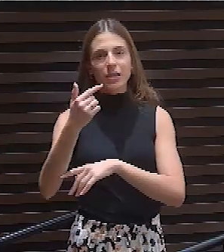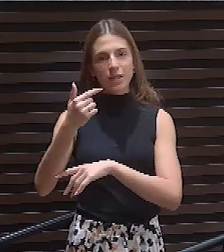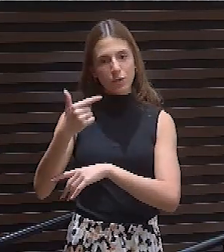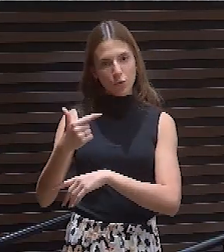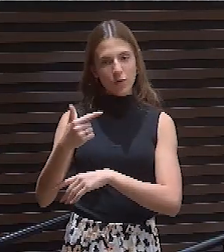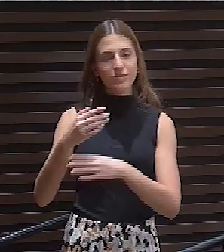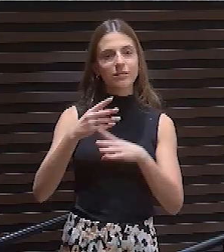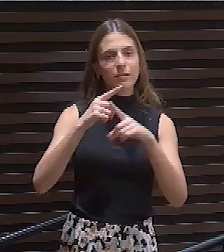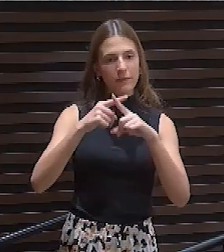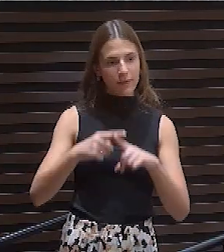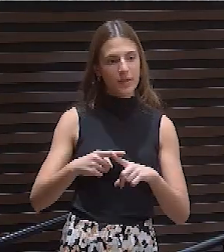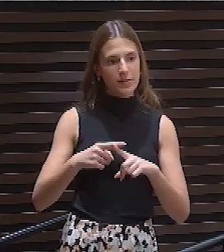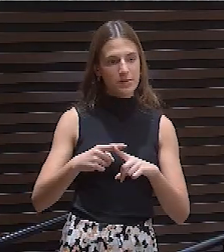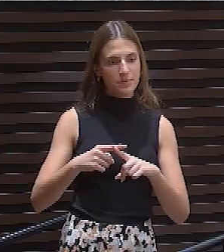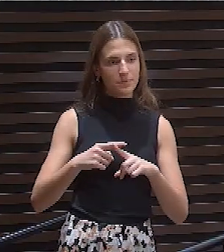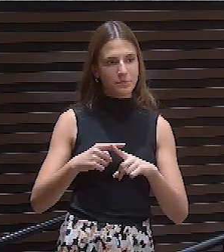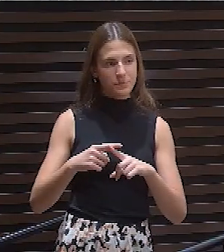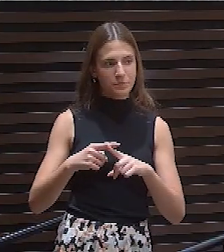Abel Sitim.